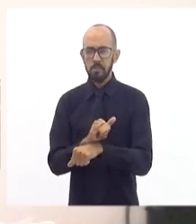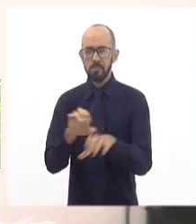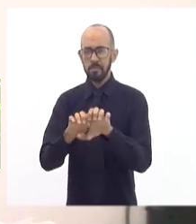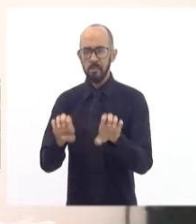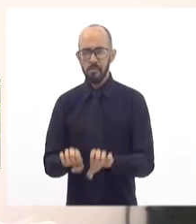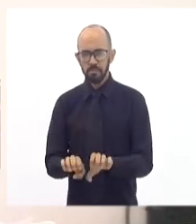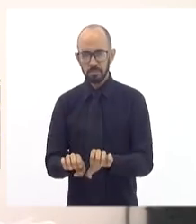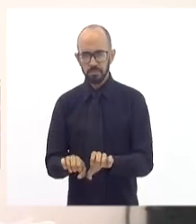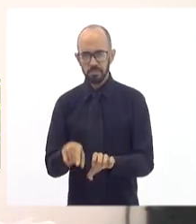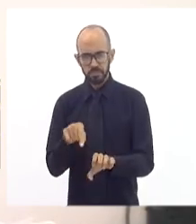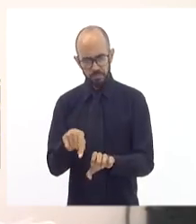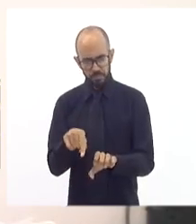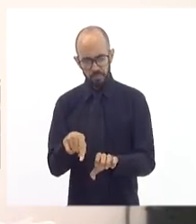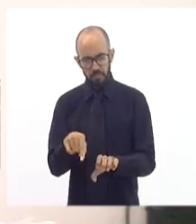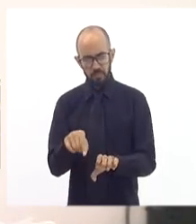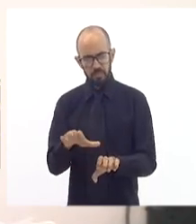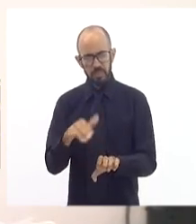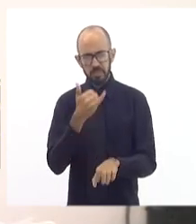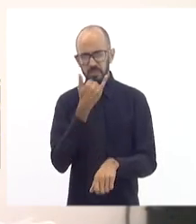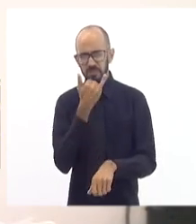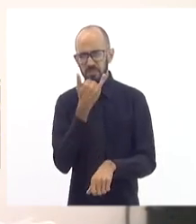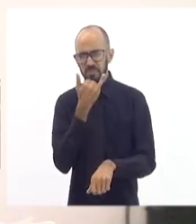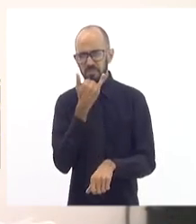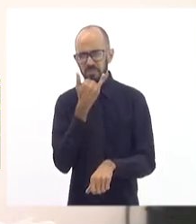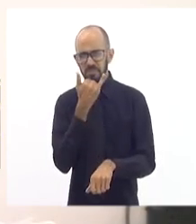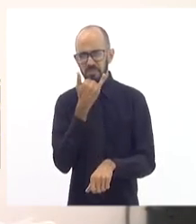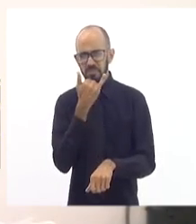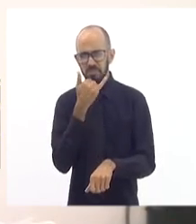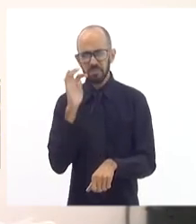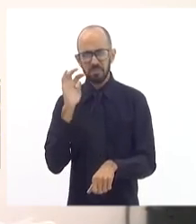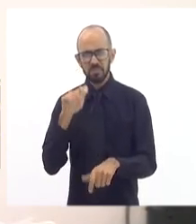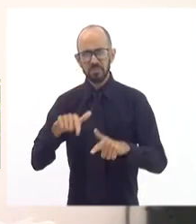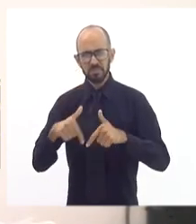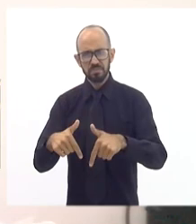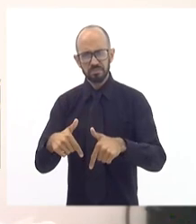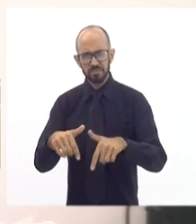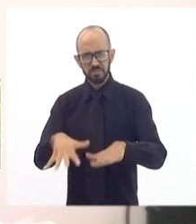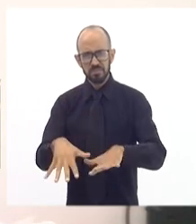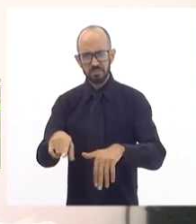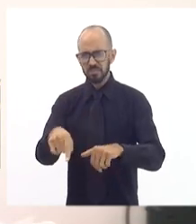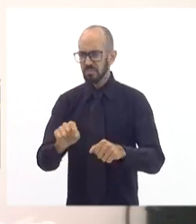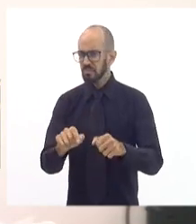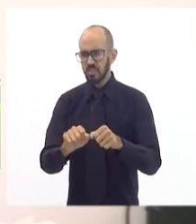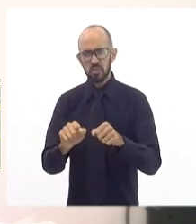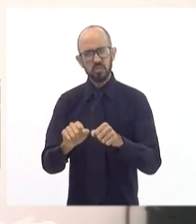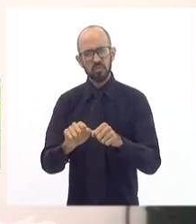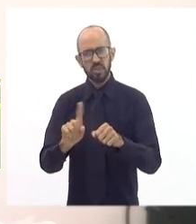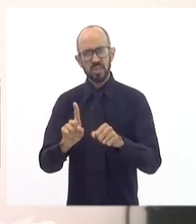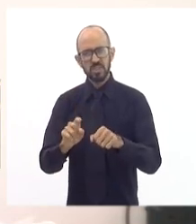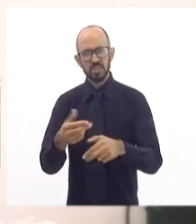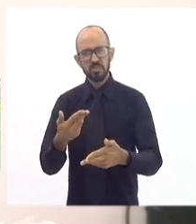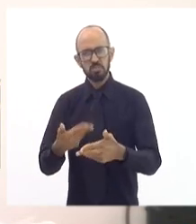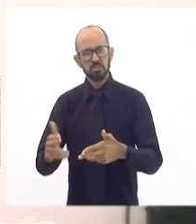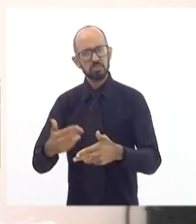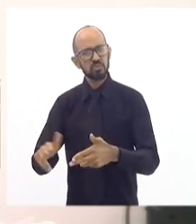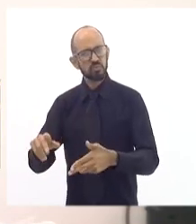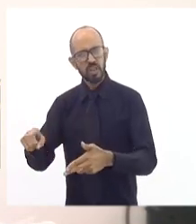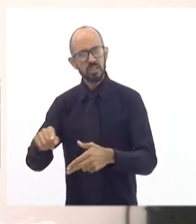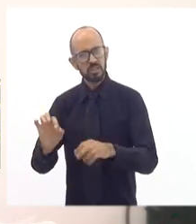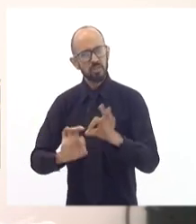termelétrica uma medida estruturante Me desculpe mas medidas estruturantes Não se fazem um toque de caixa se fazem de forma planejada organizada